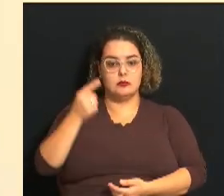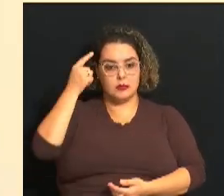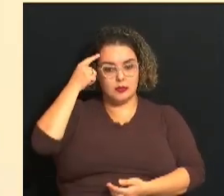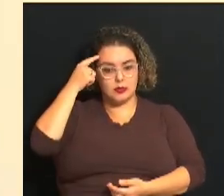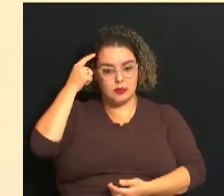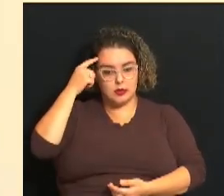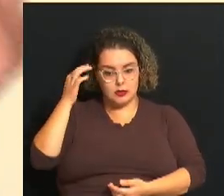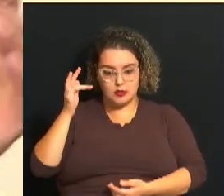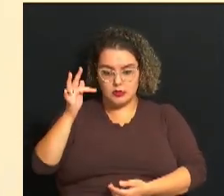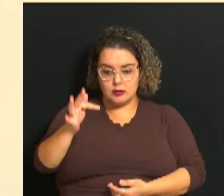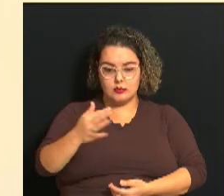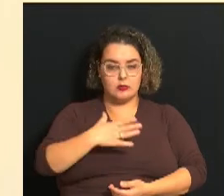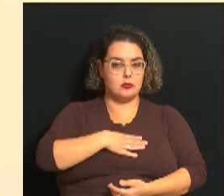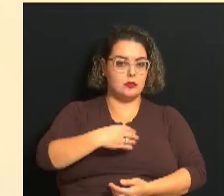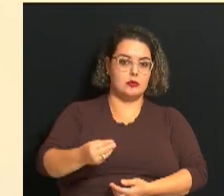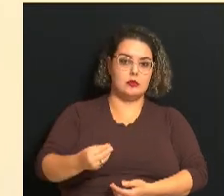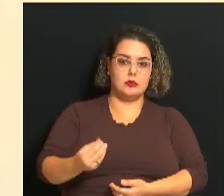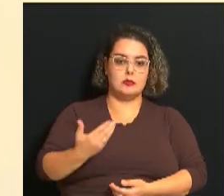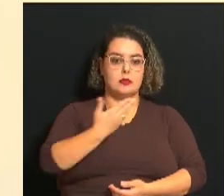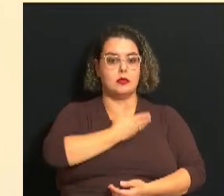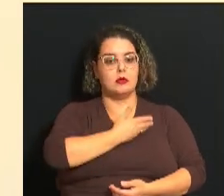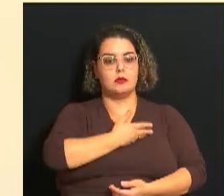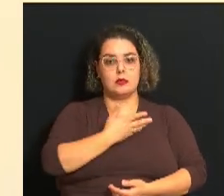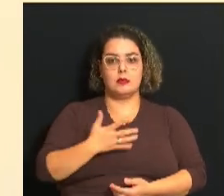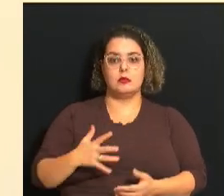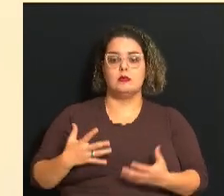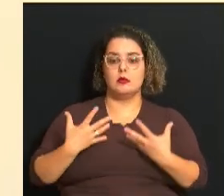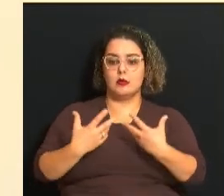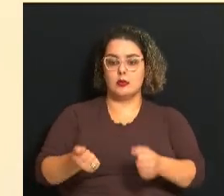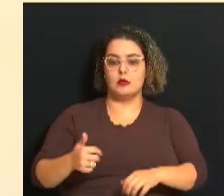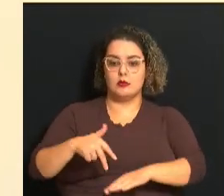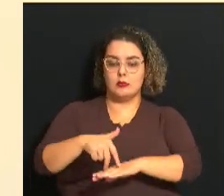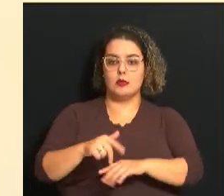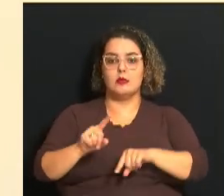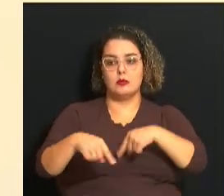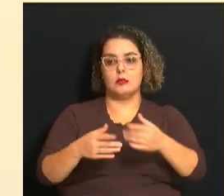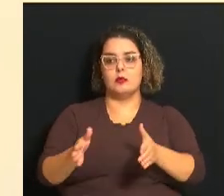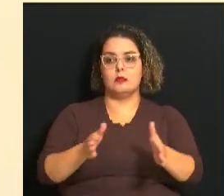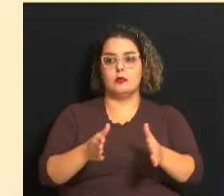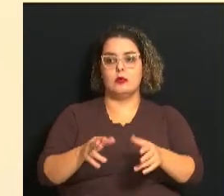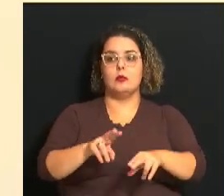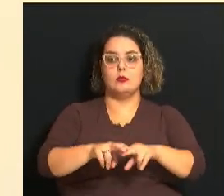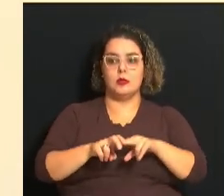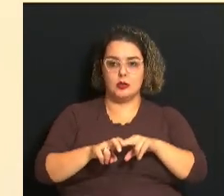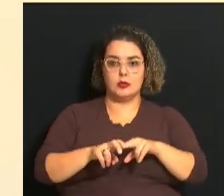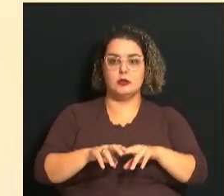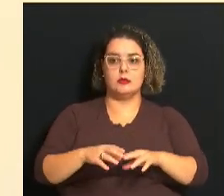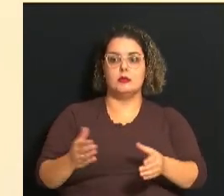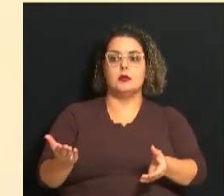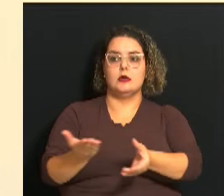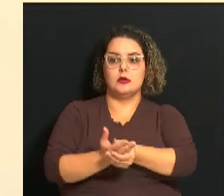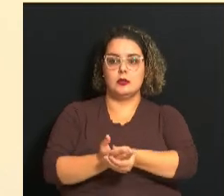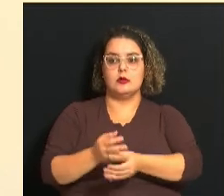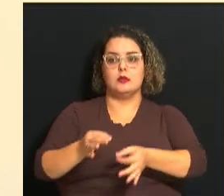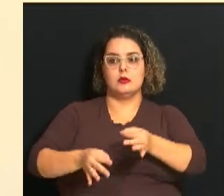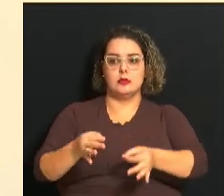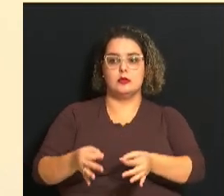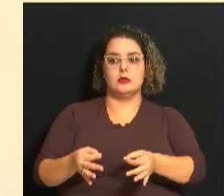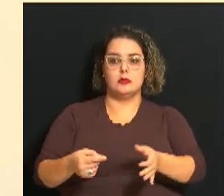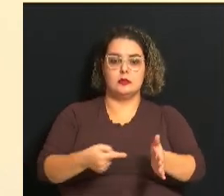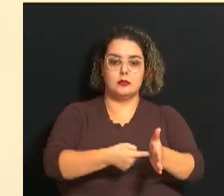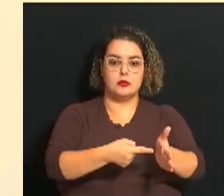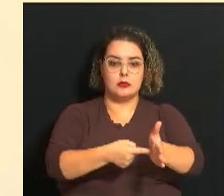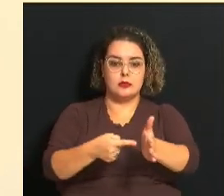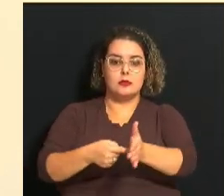seus filhos e também nos seus colegas que vão assumir aquele posto em outro momento tá certo Por isso que a ação judicial também uma forma de denúncia mesmo